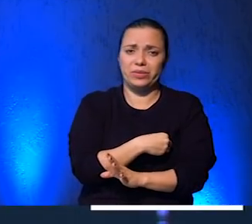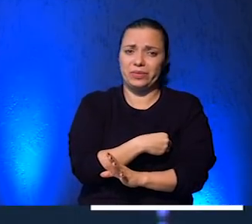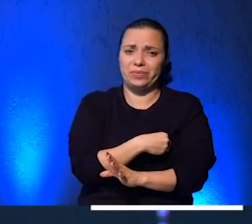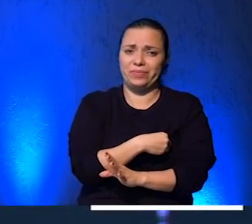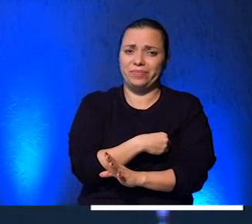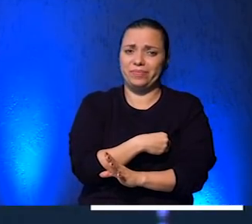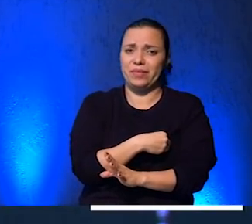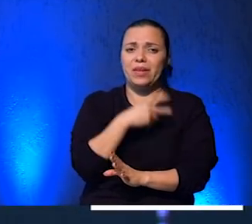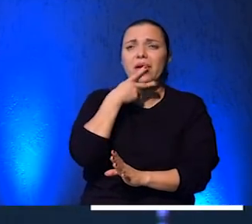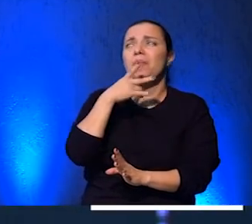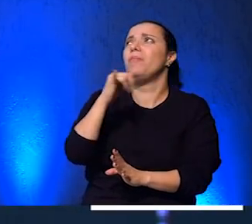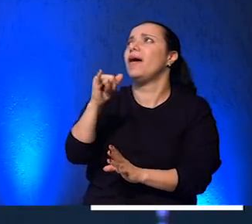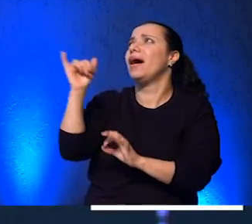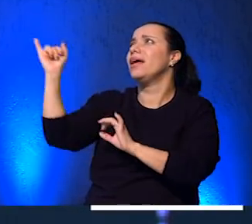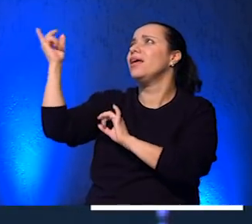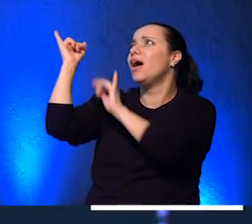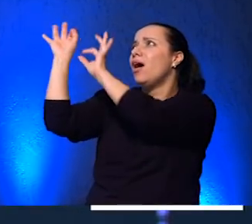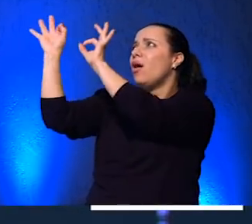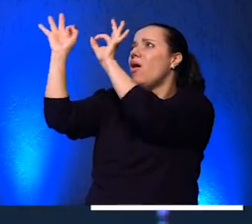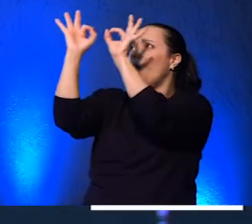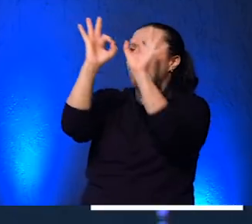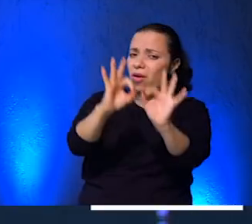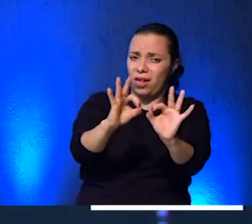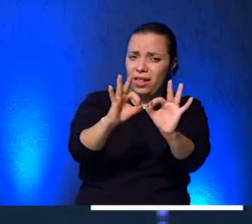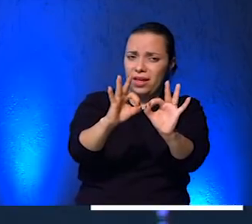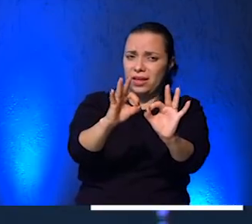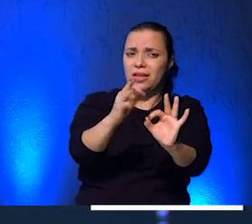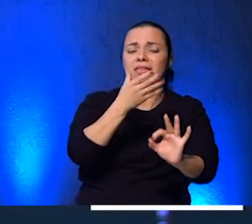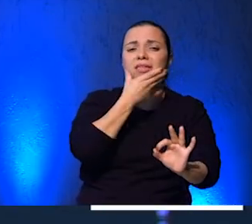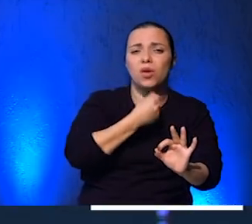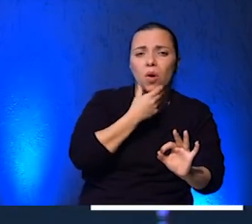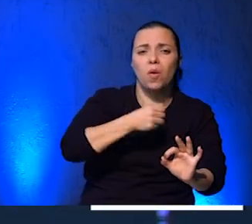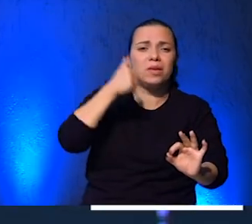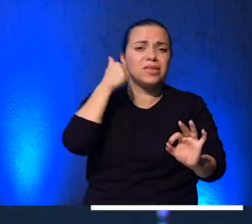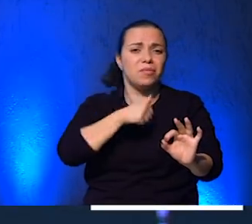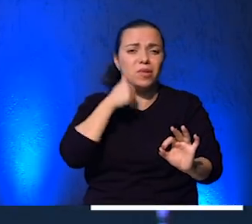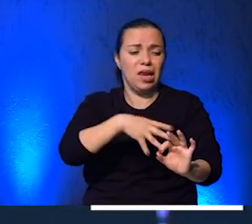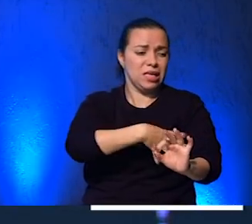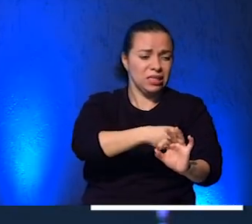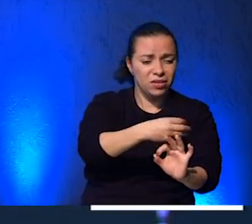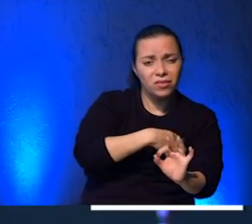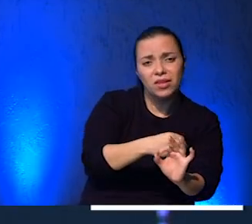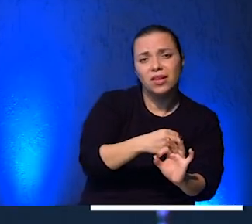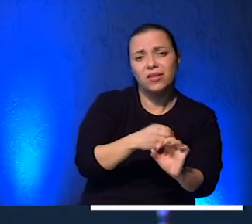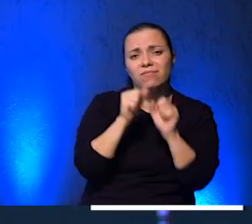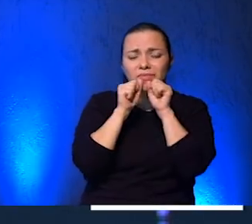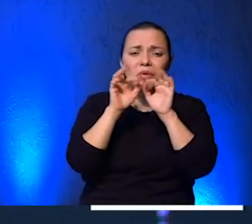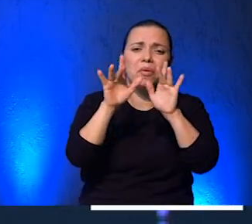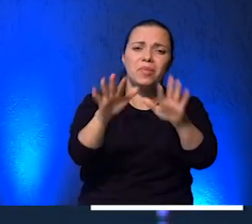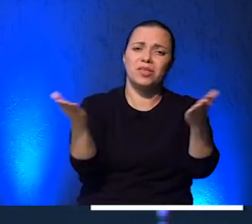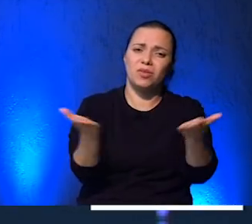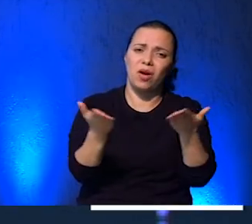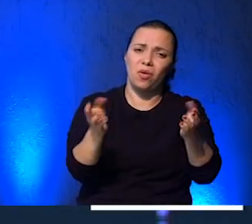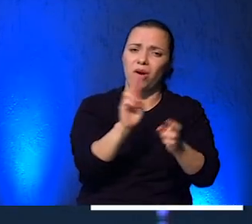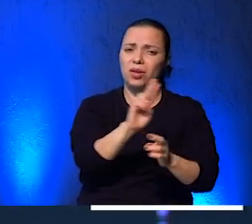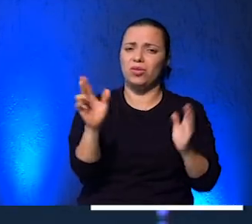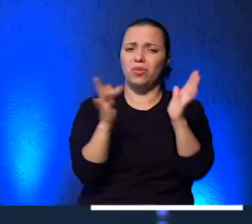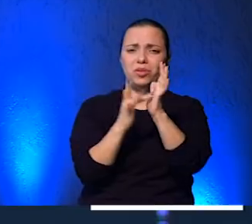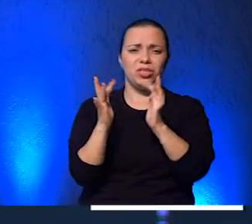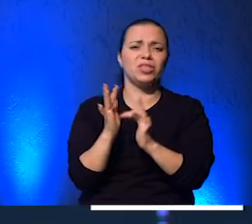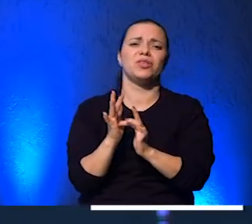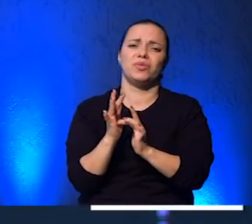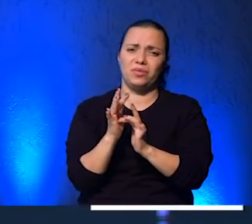e olha esse homem essa mulher esse filho essa filhas irmão eu abençoo agora no nome de jesus